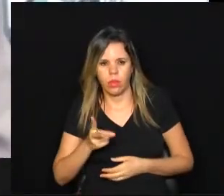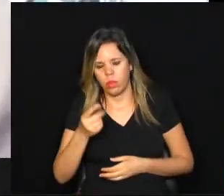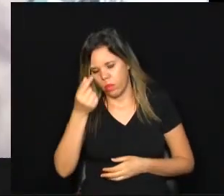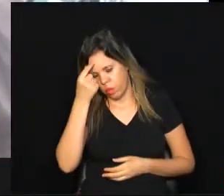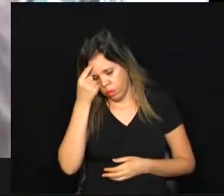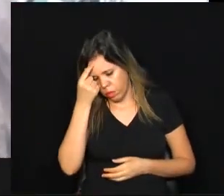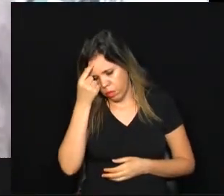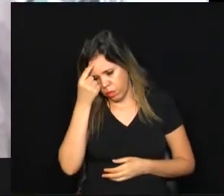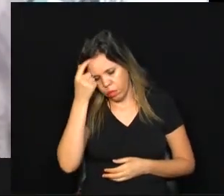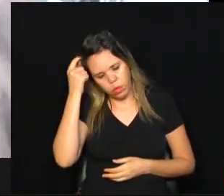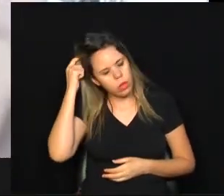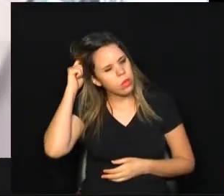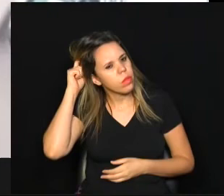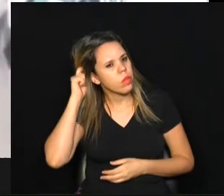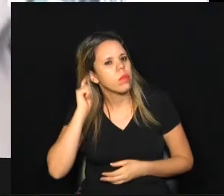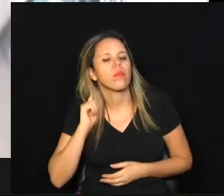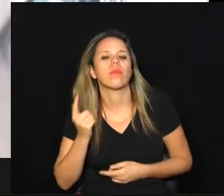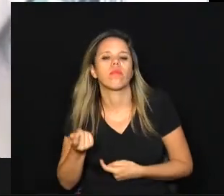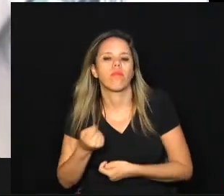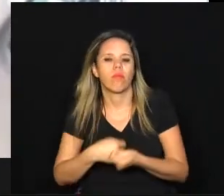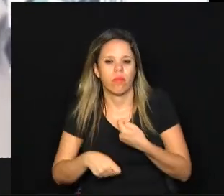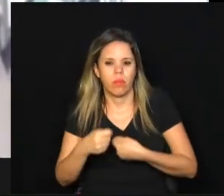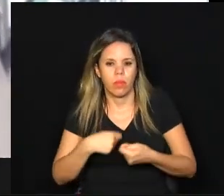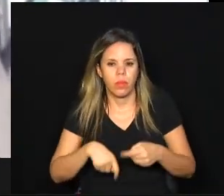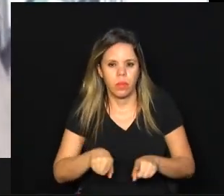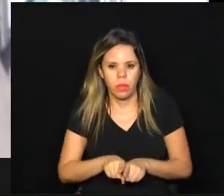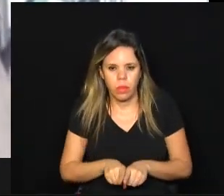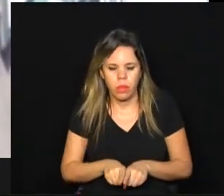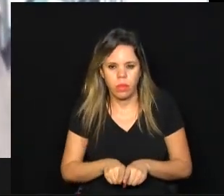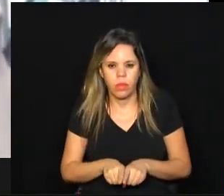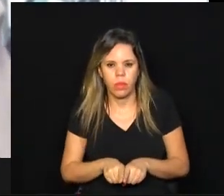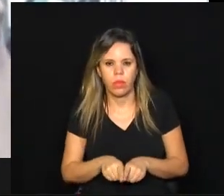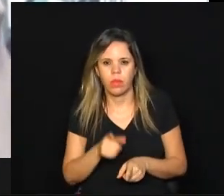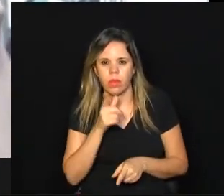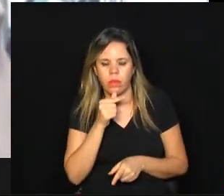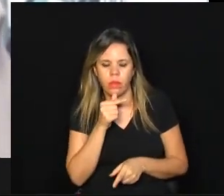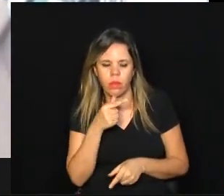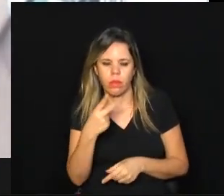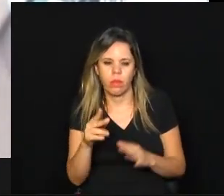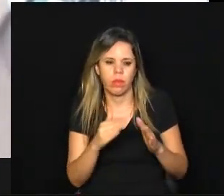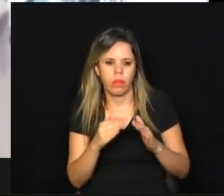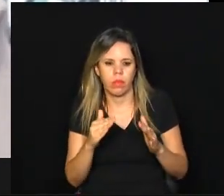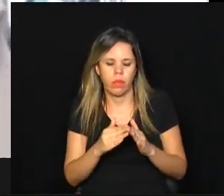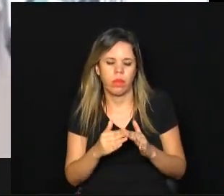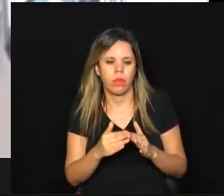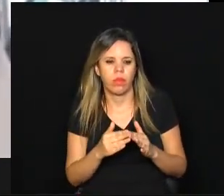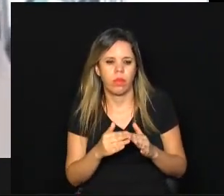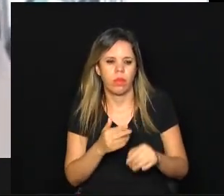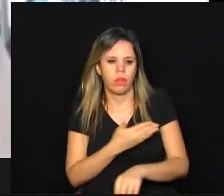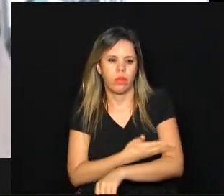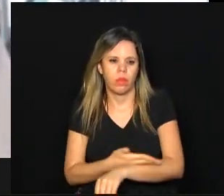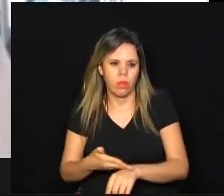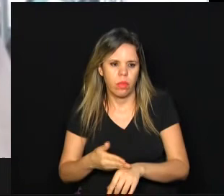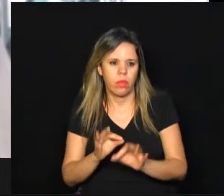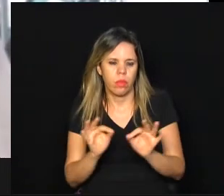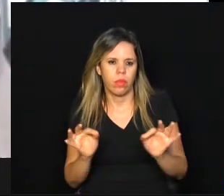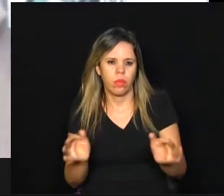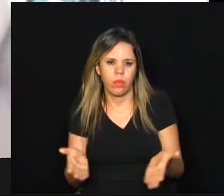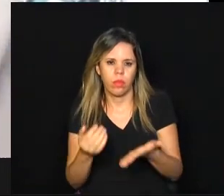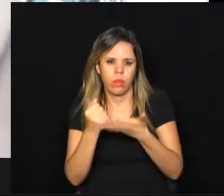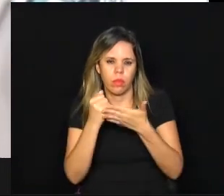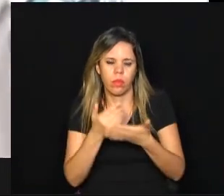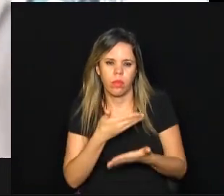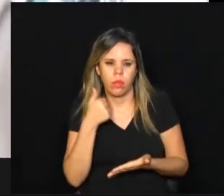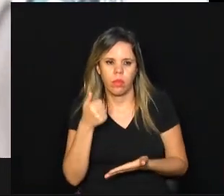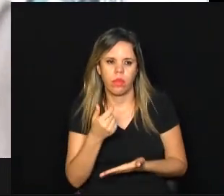mente a economia, né, dos recursos hídricos aí na sua casa. Os pequenos hábitos fazem a diferença, né?